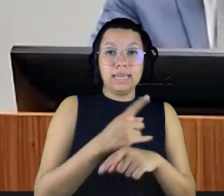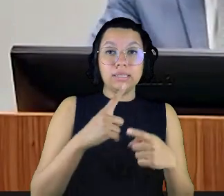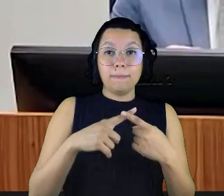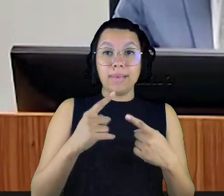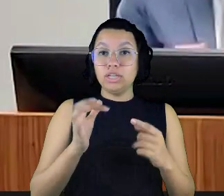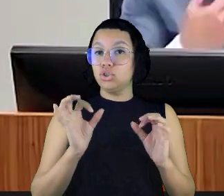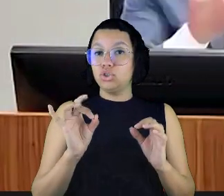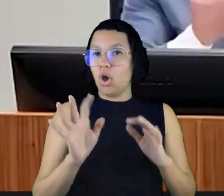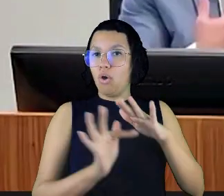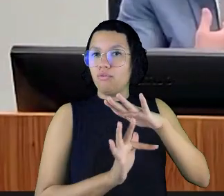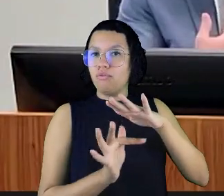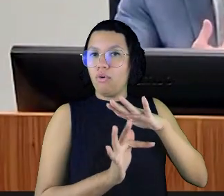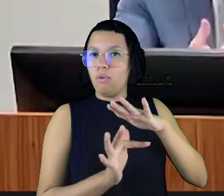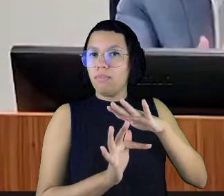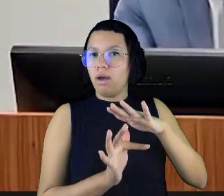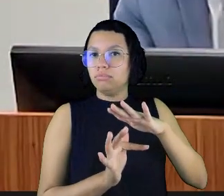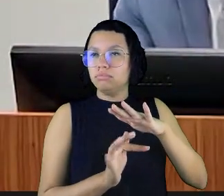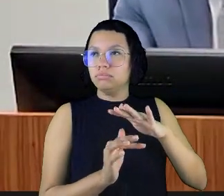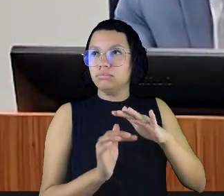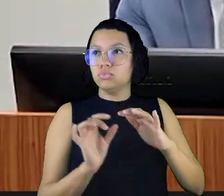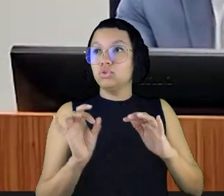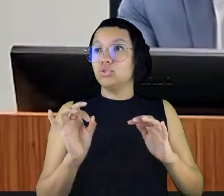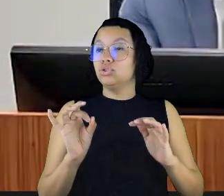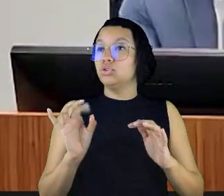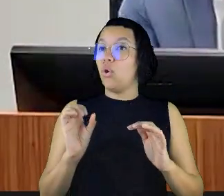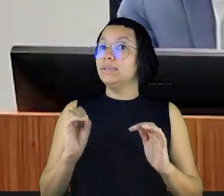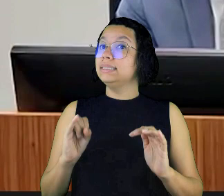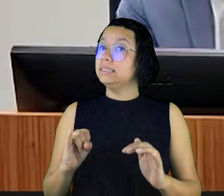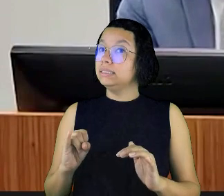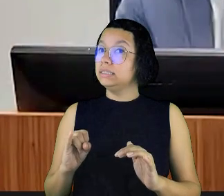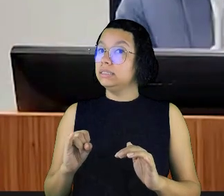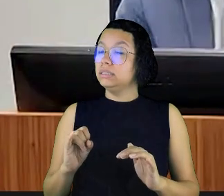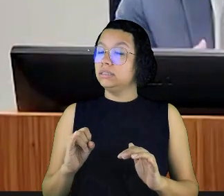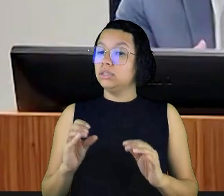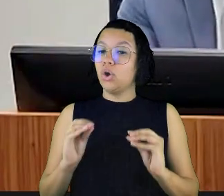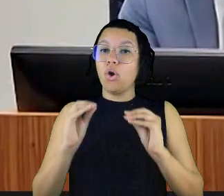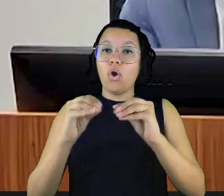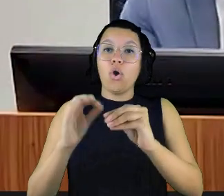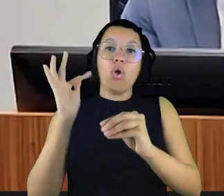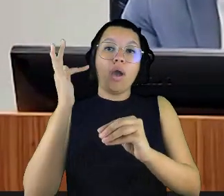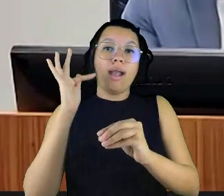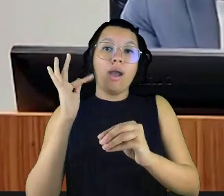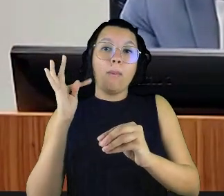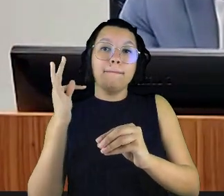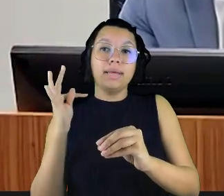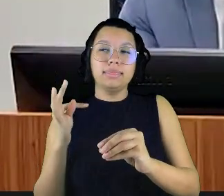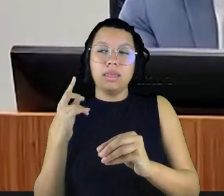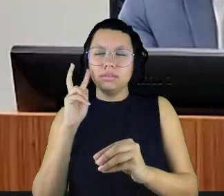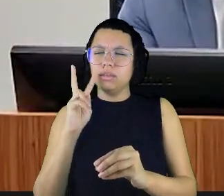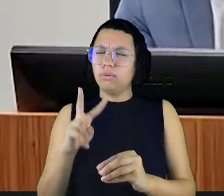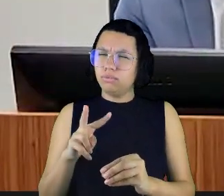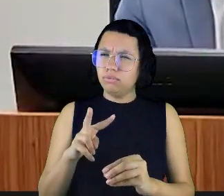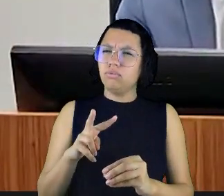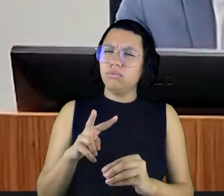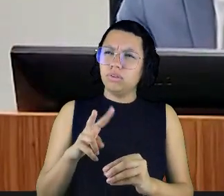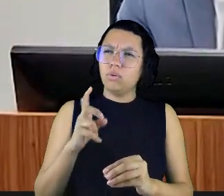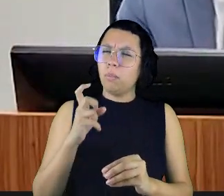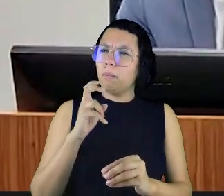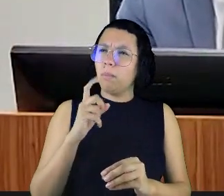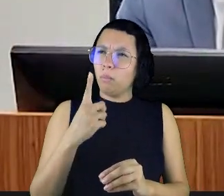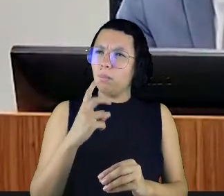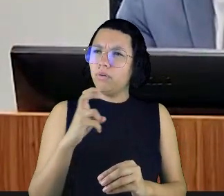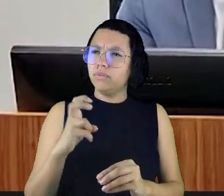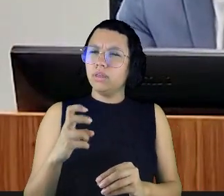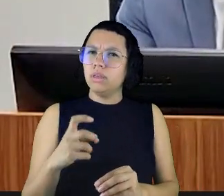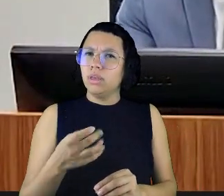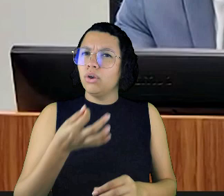que se aplique uma tese que eu vi uma vez aplicada, e eu confesso para os amigos, eu não tive